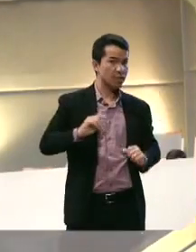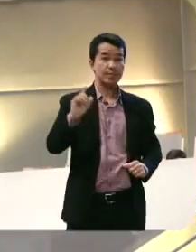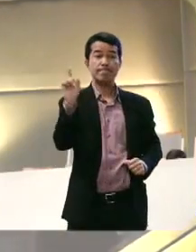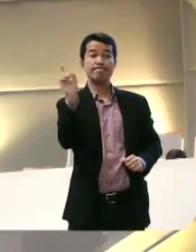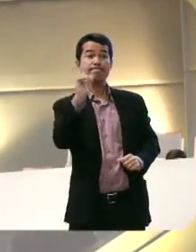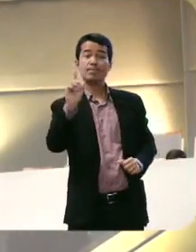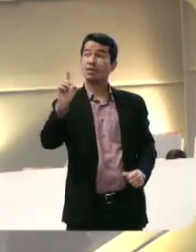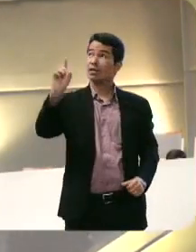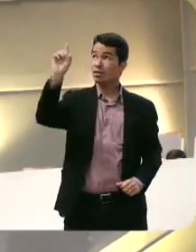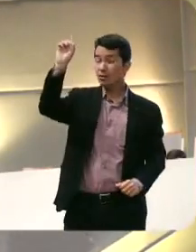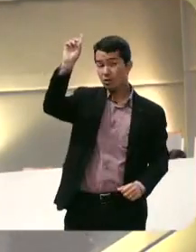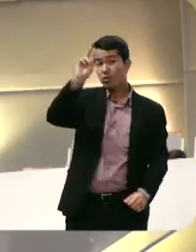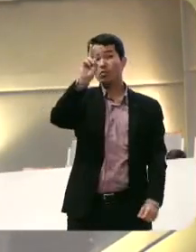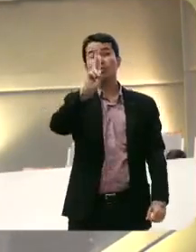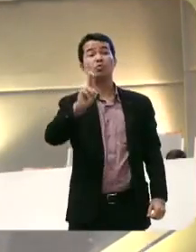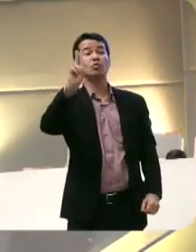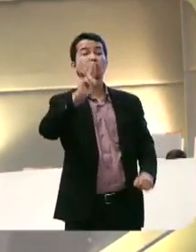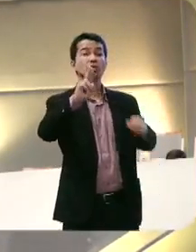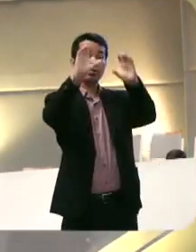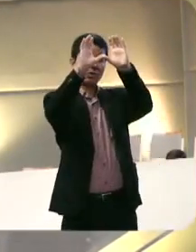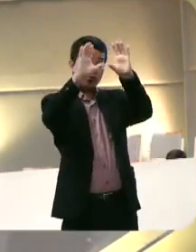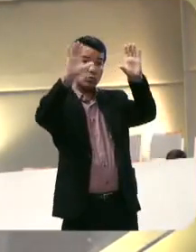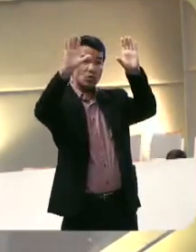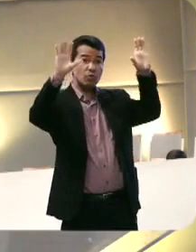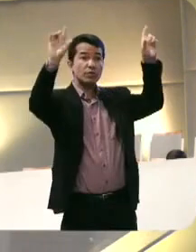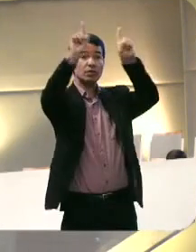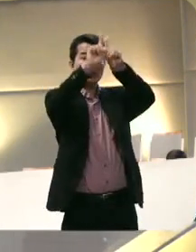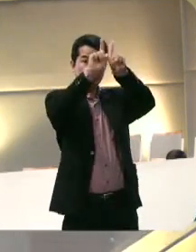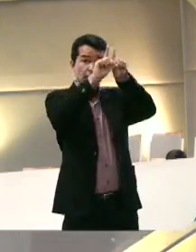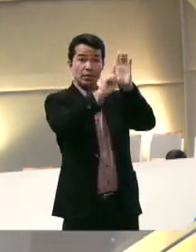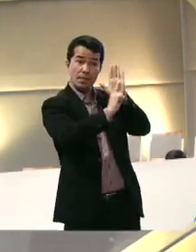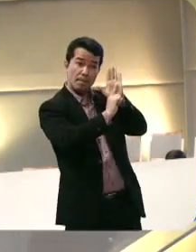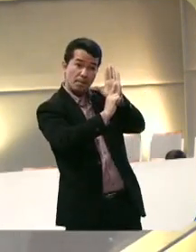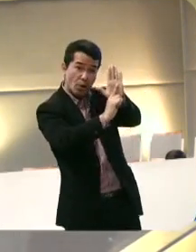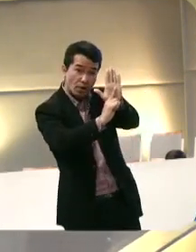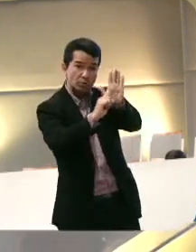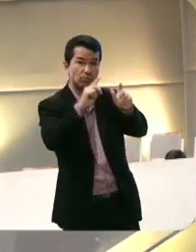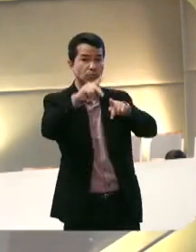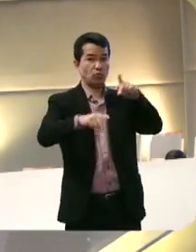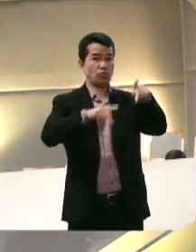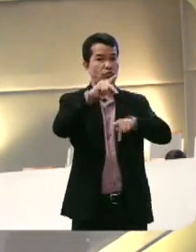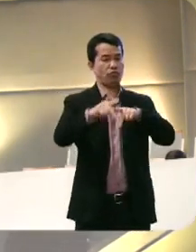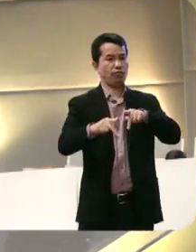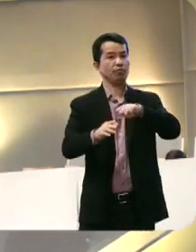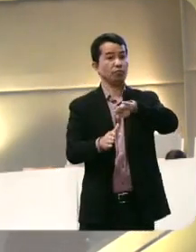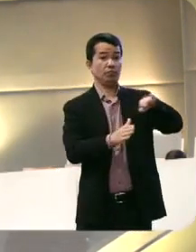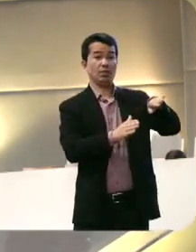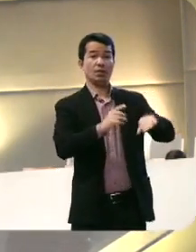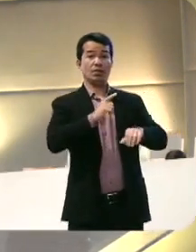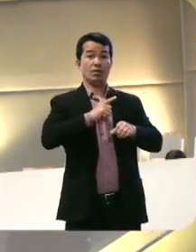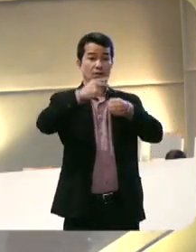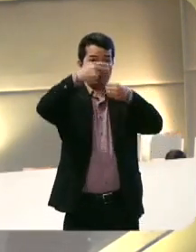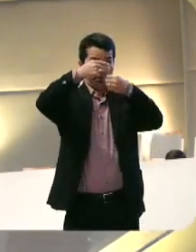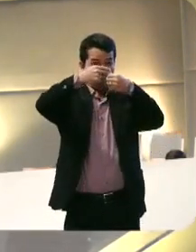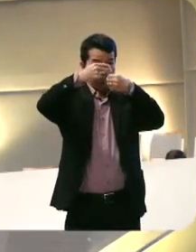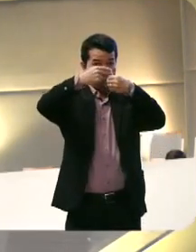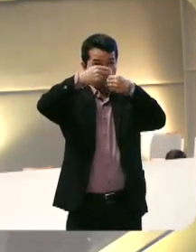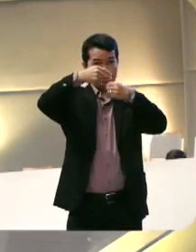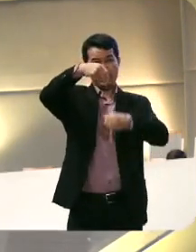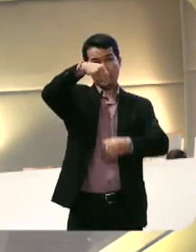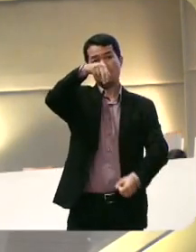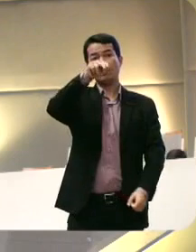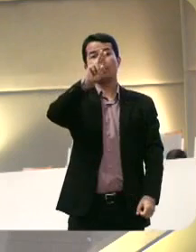revelar ao seu povo. E eu queria ler junto com você um texto da palavra que se encontra em Números, capítulo 9,